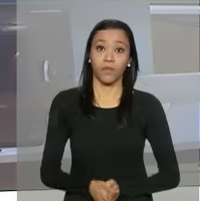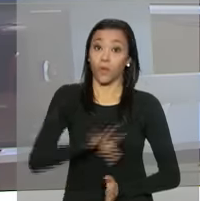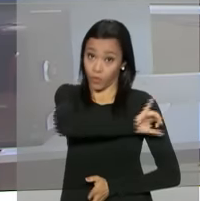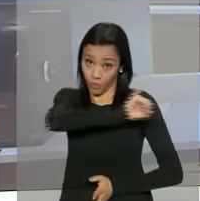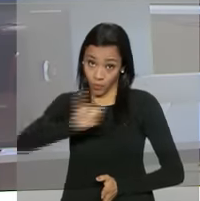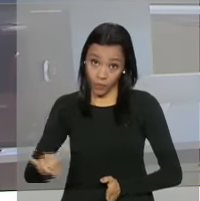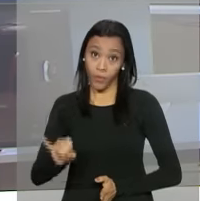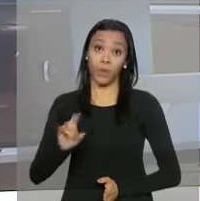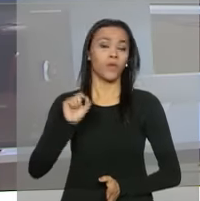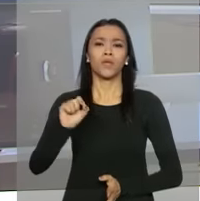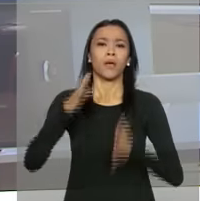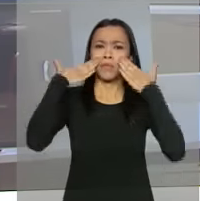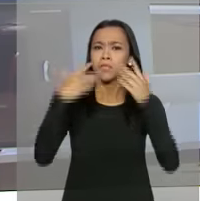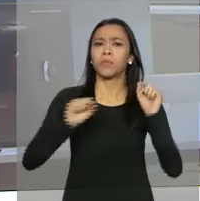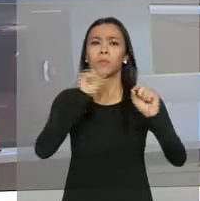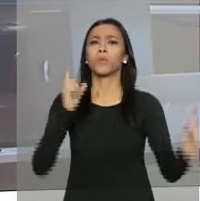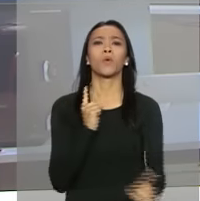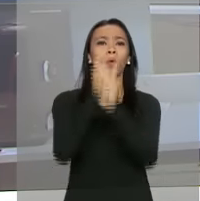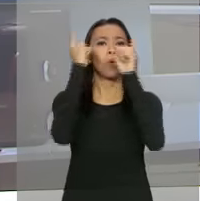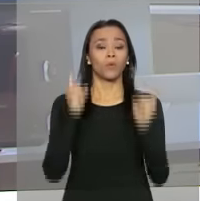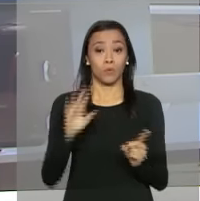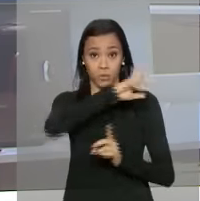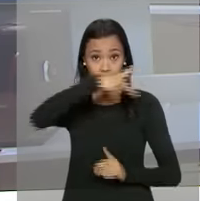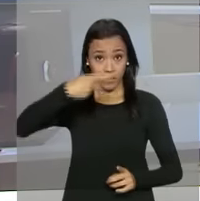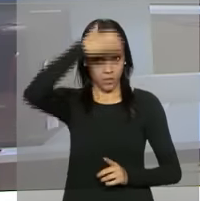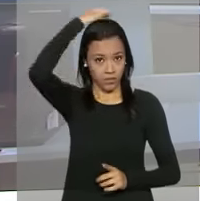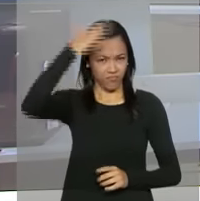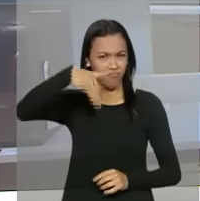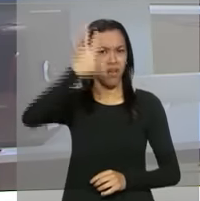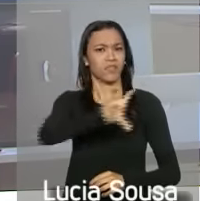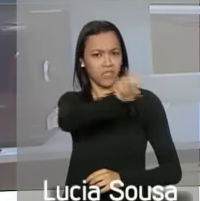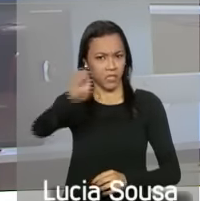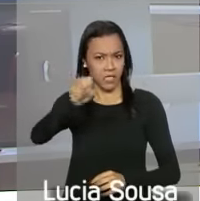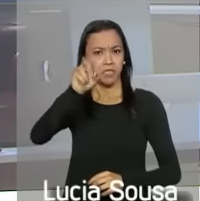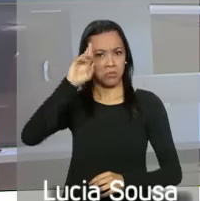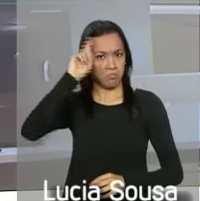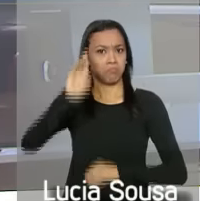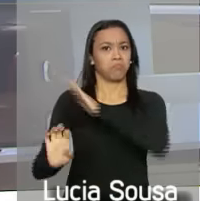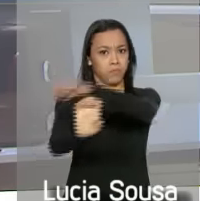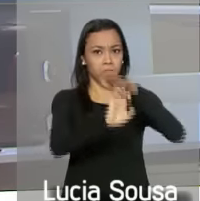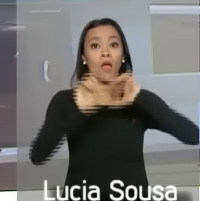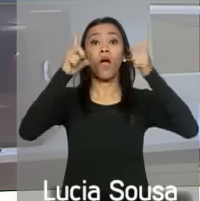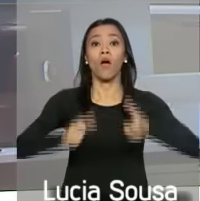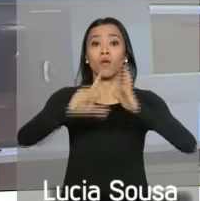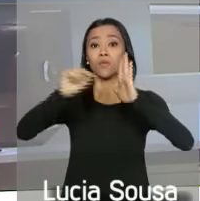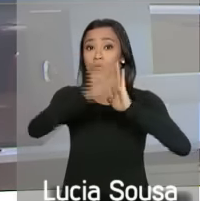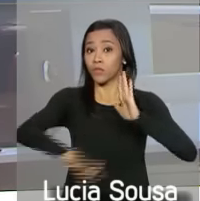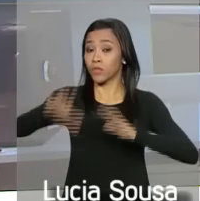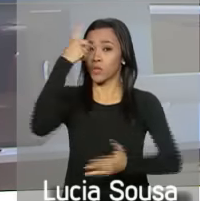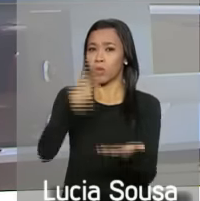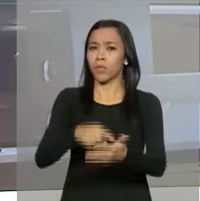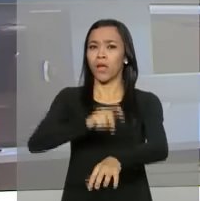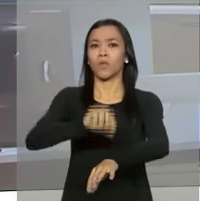Olá, voltamos a falar sobre o encontro do presidente em exercício Michel Temer com mais de 500 empresários no Palácio do Planalto, encontro que está marcado para logo